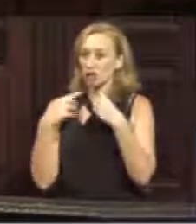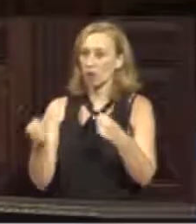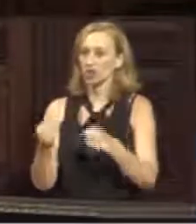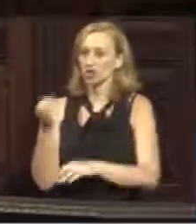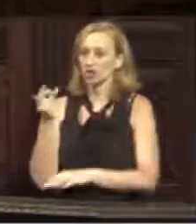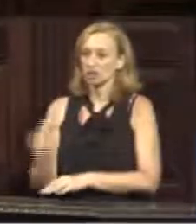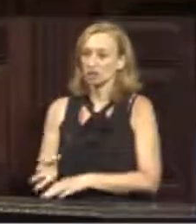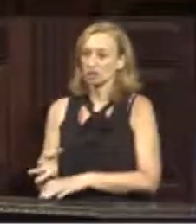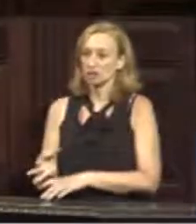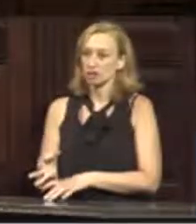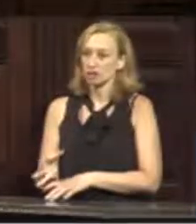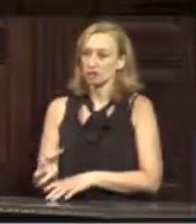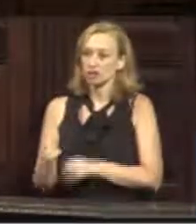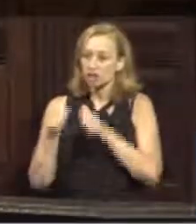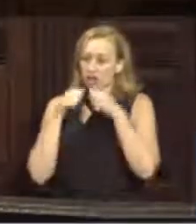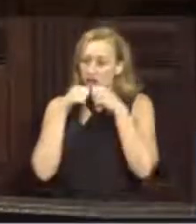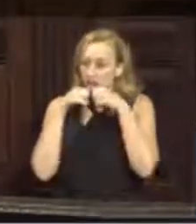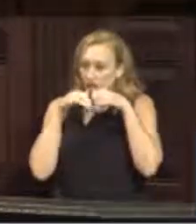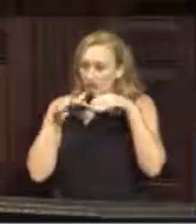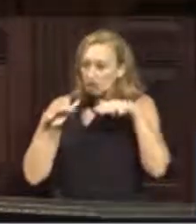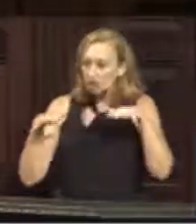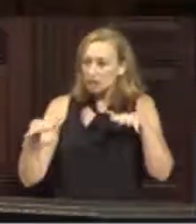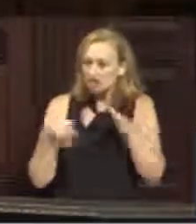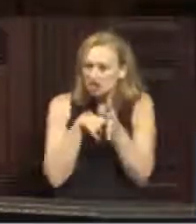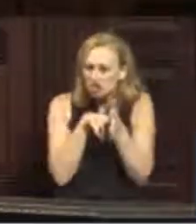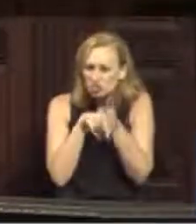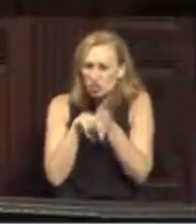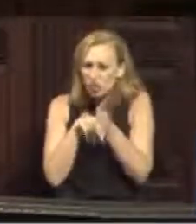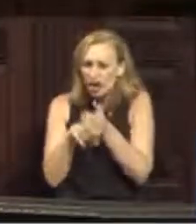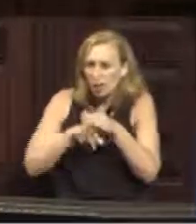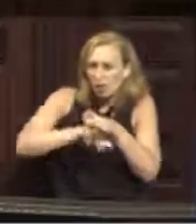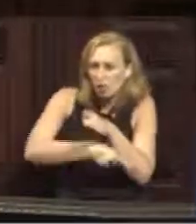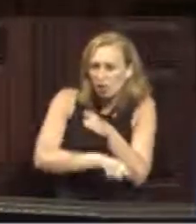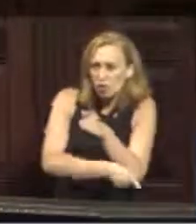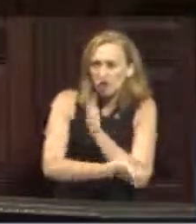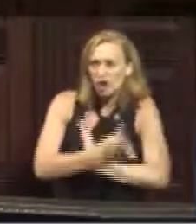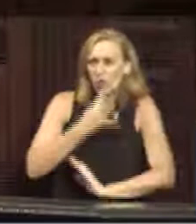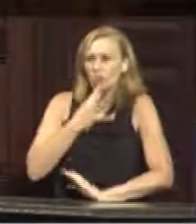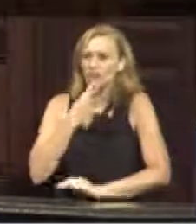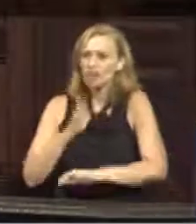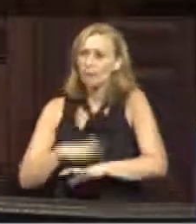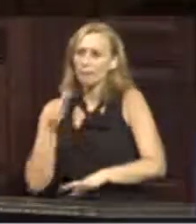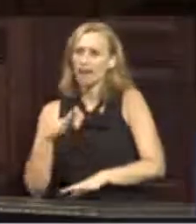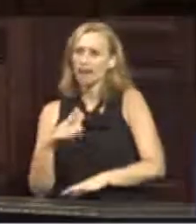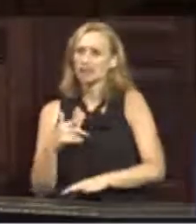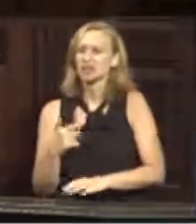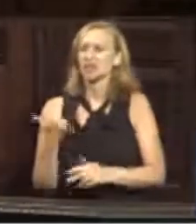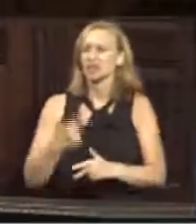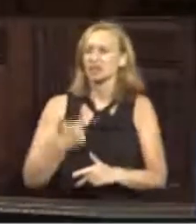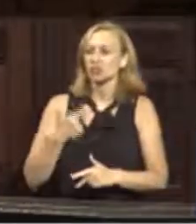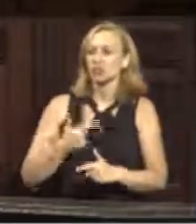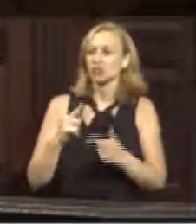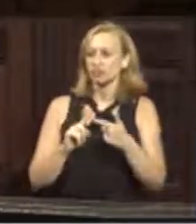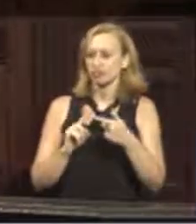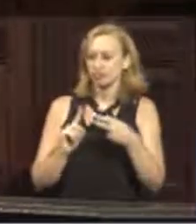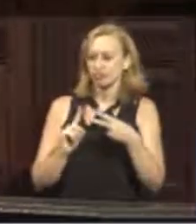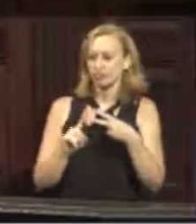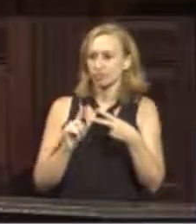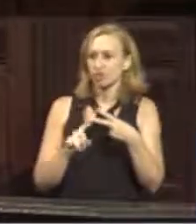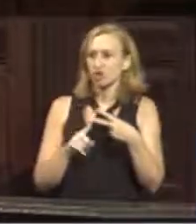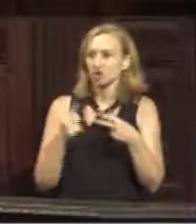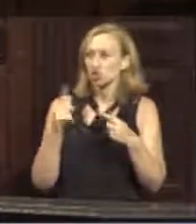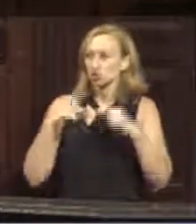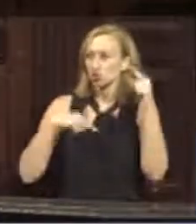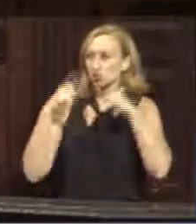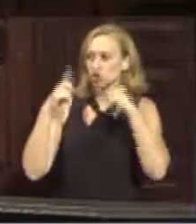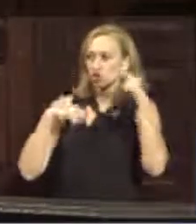de exploração. E a segunda vertente foi